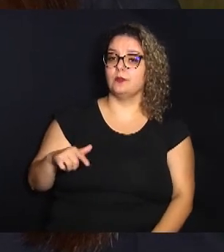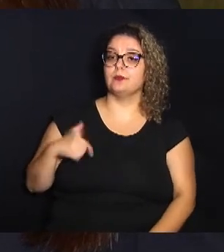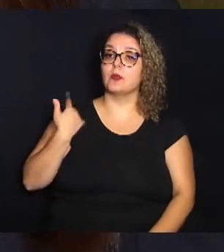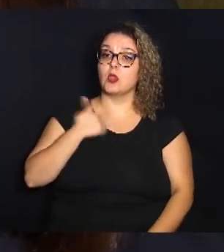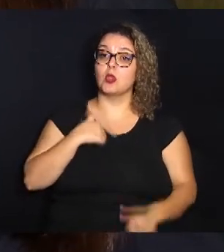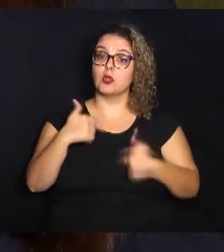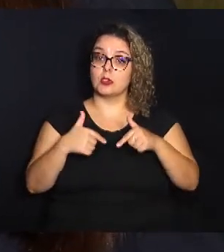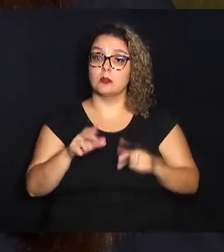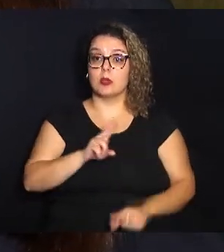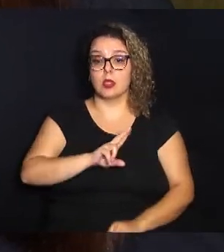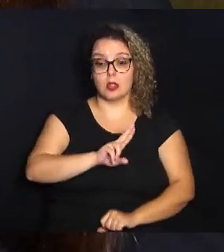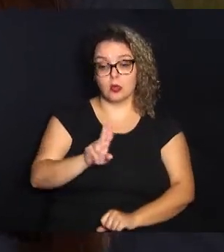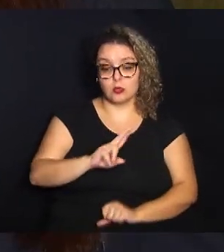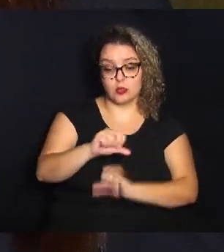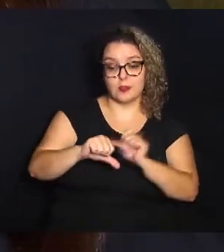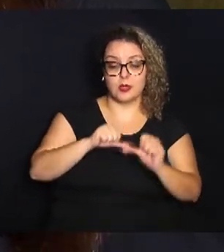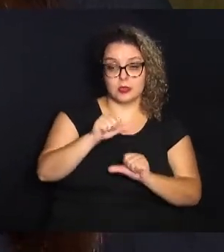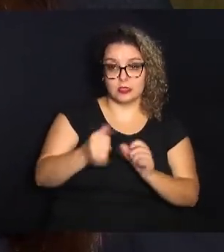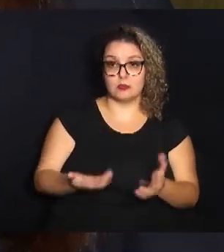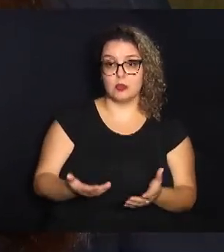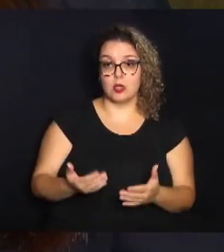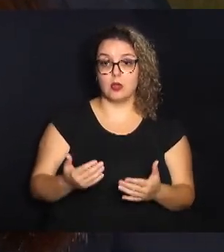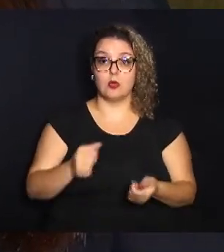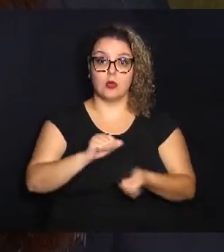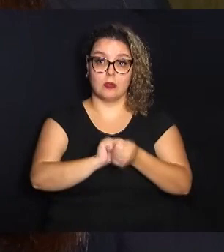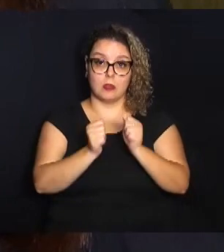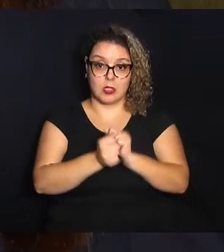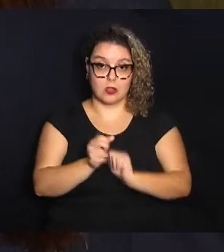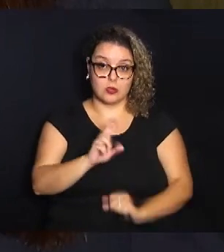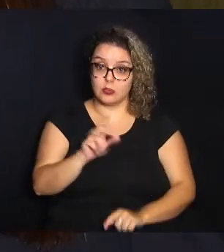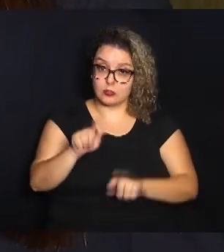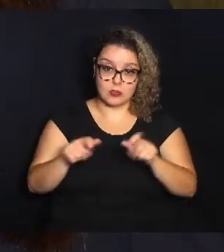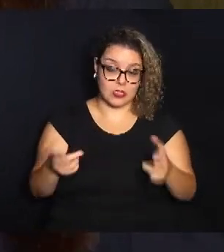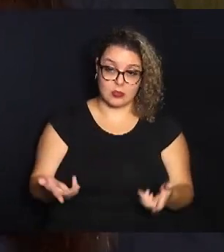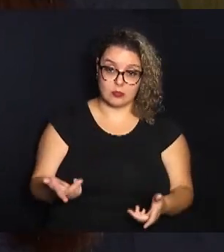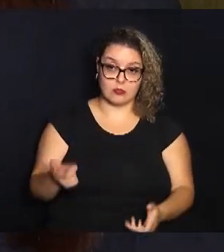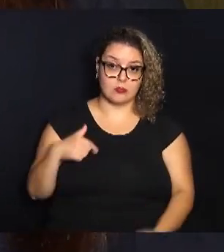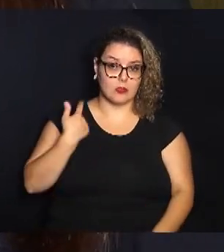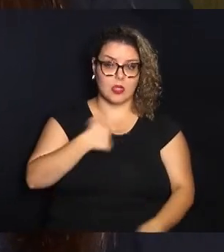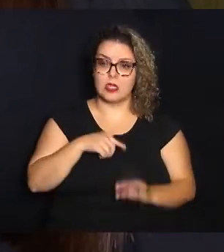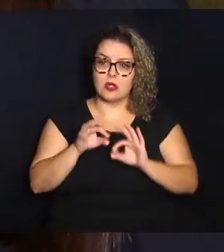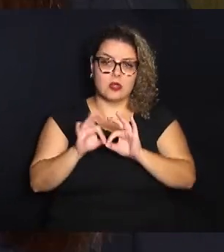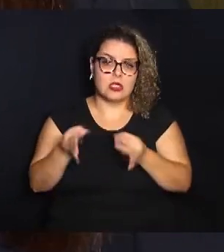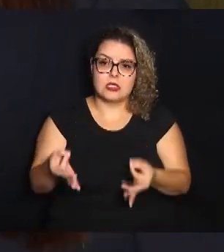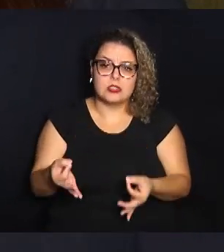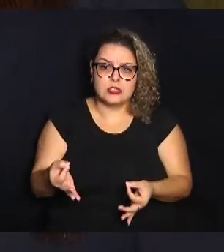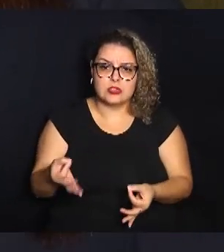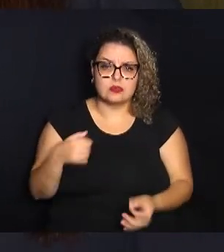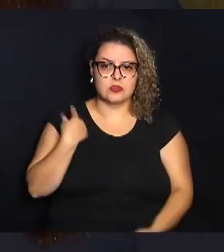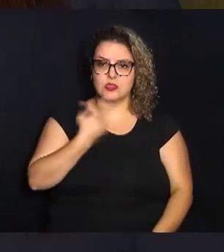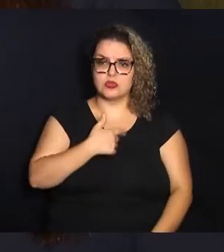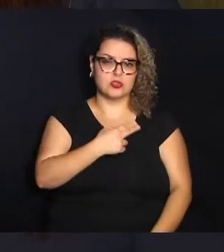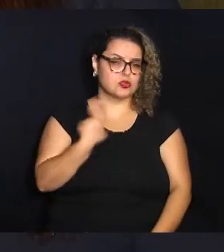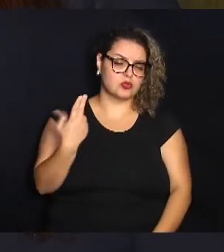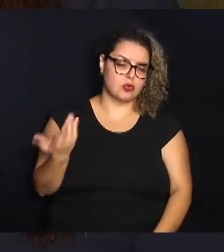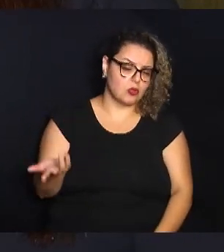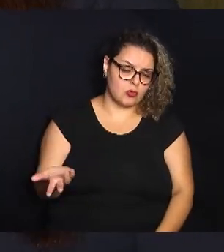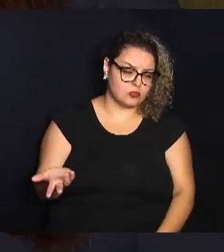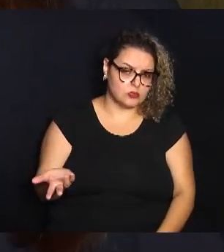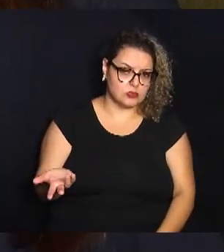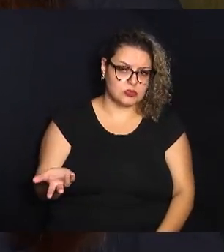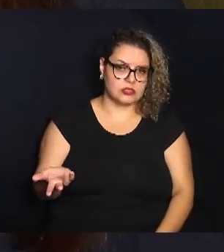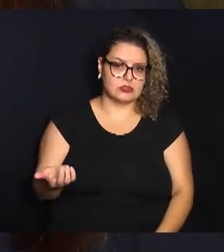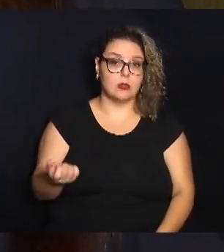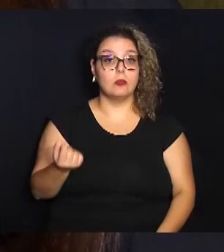trabalha por exemplo com alteração de nome né com a adequação de nome das pessoas pra gente muito simples ser chamado pelos nossos nomes